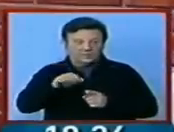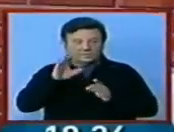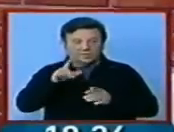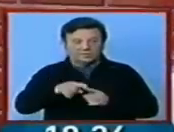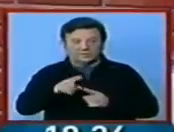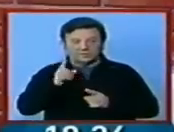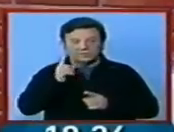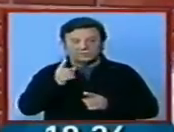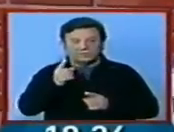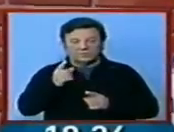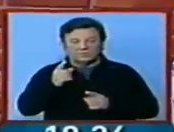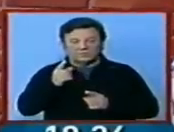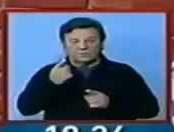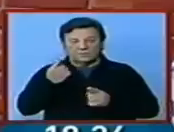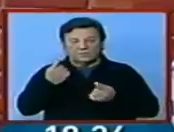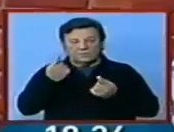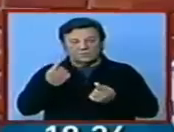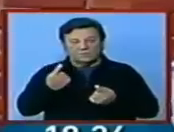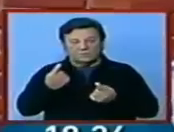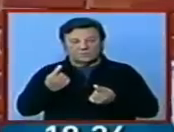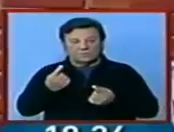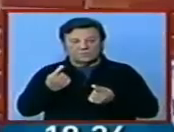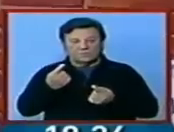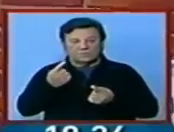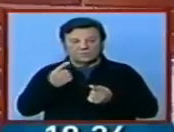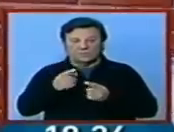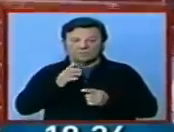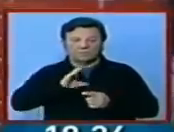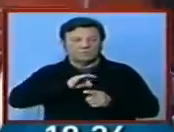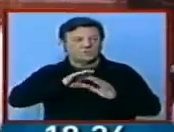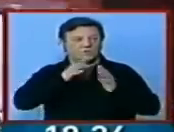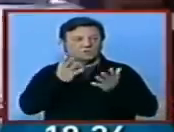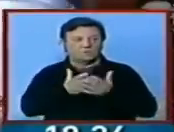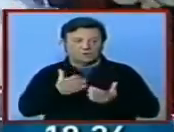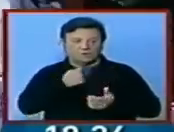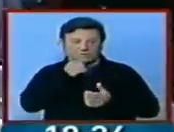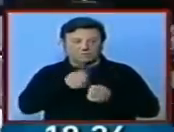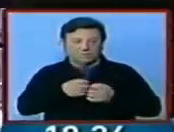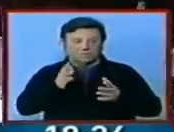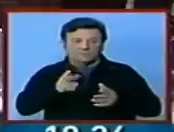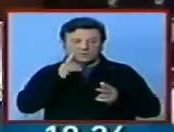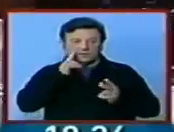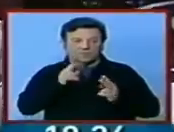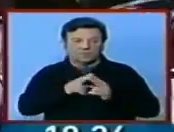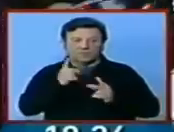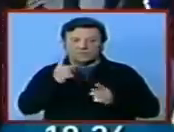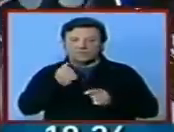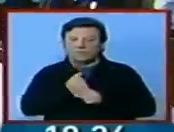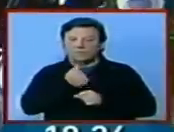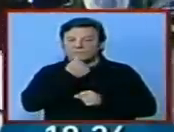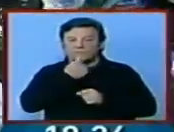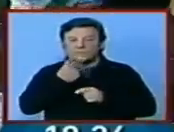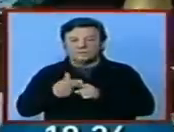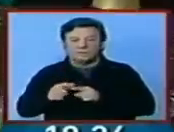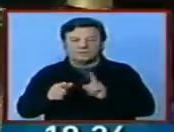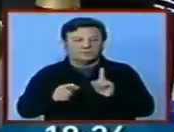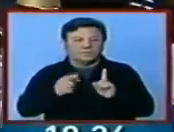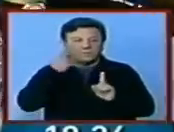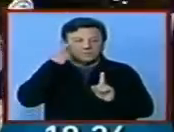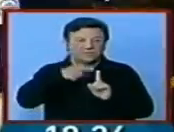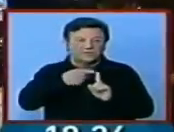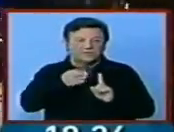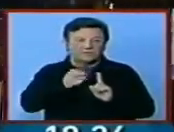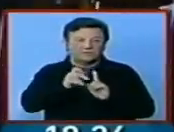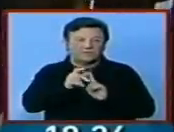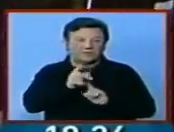mas numa globalização, cada vez mais temos que arranjar um fator de diferenciação que não seja o preço. A